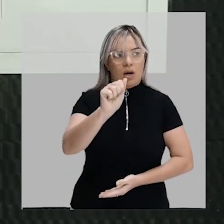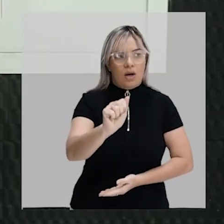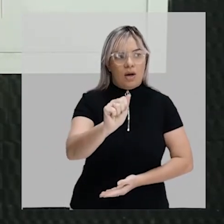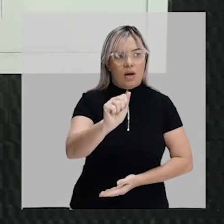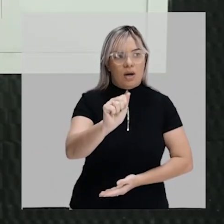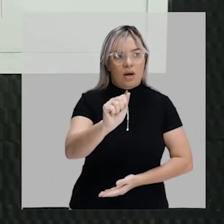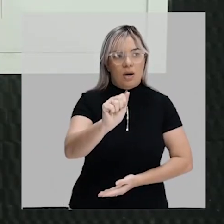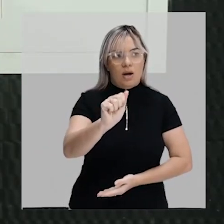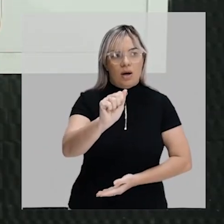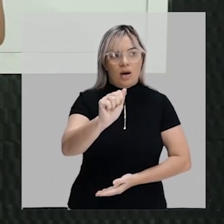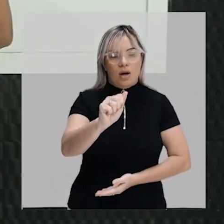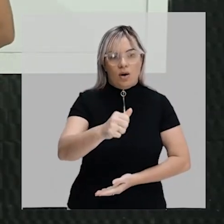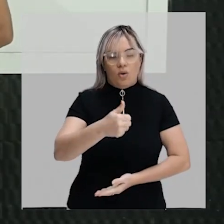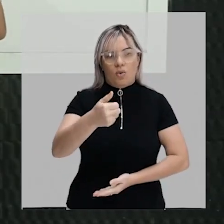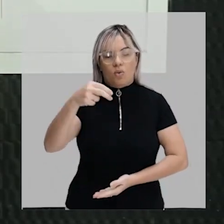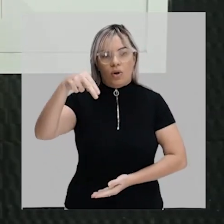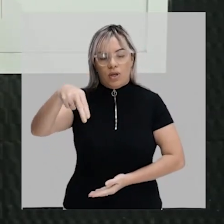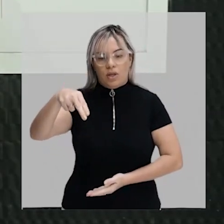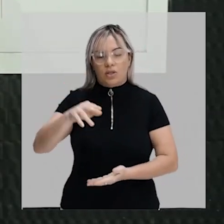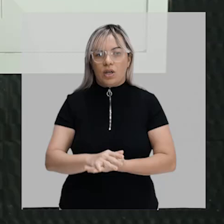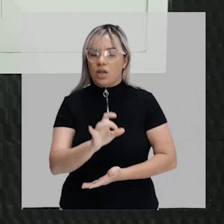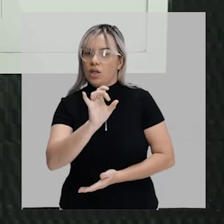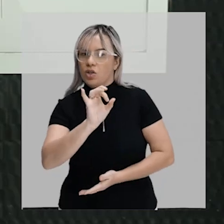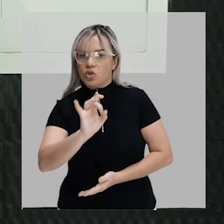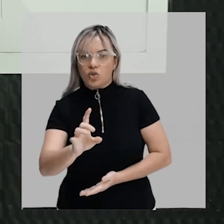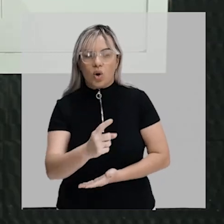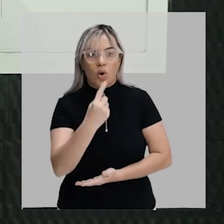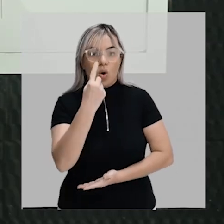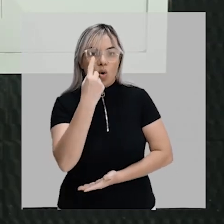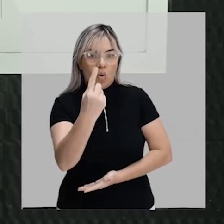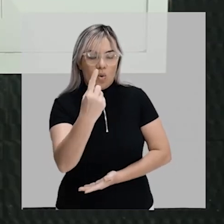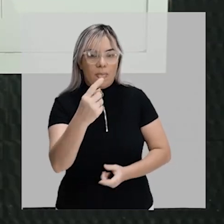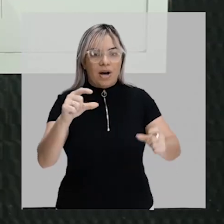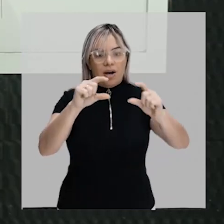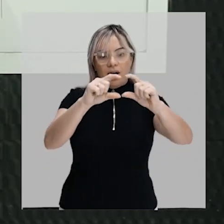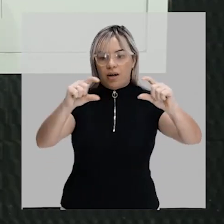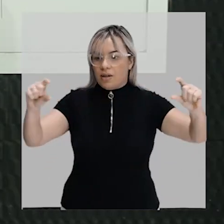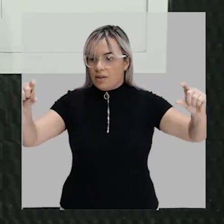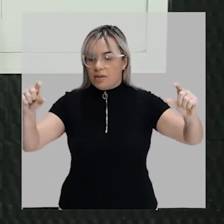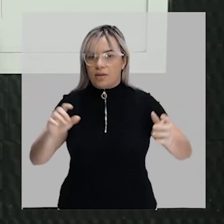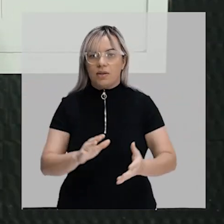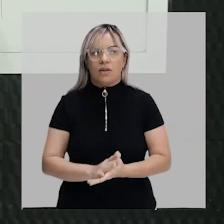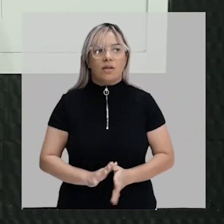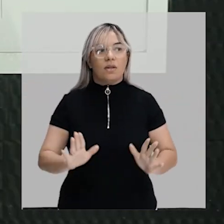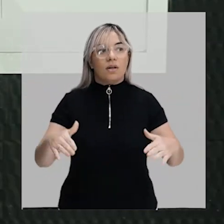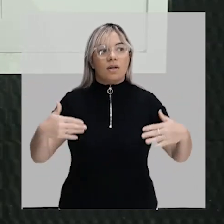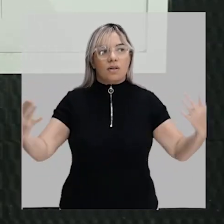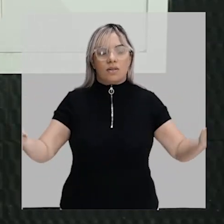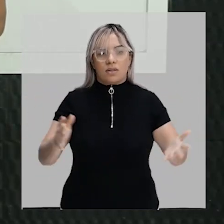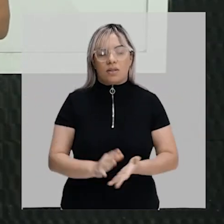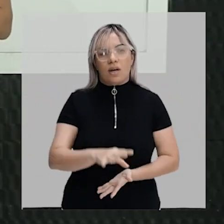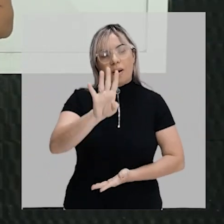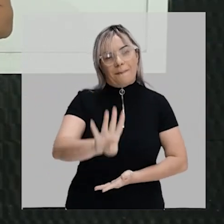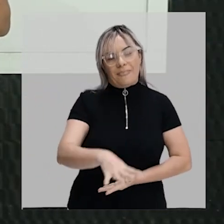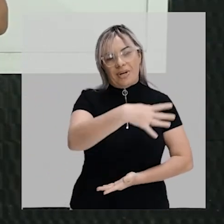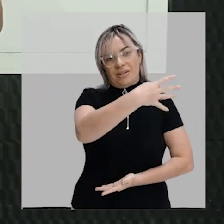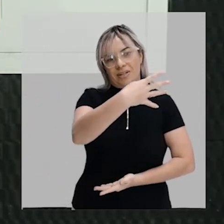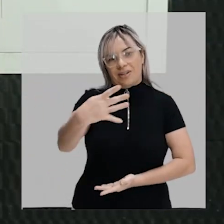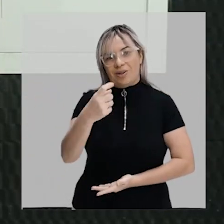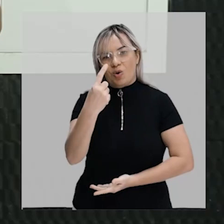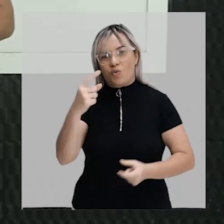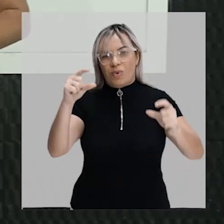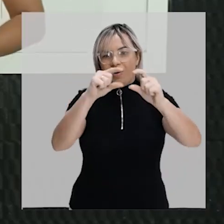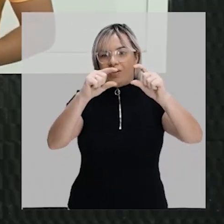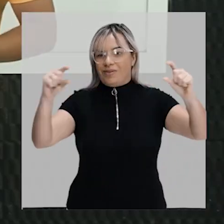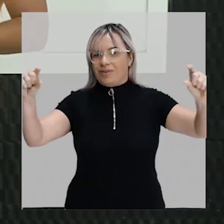tá bom e fica claro então agora se a matriz linha é a matriz formada por apenas